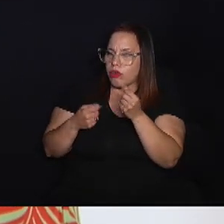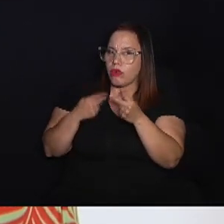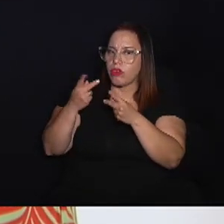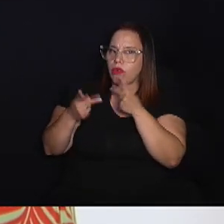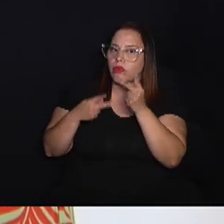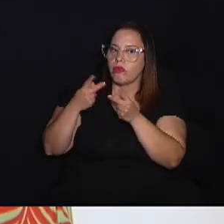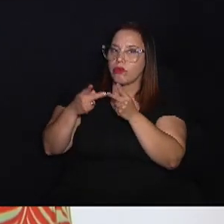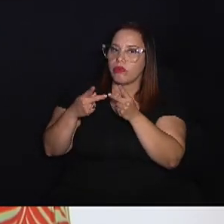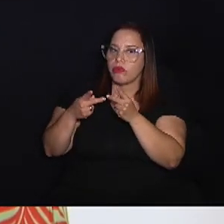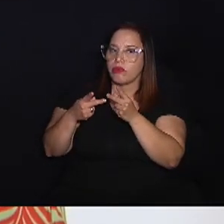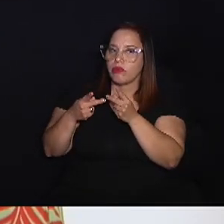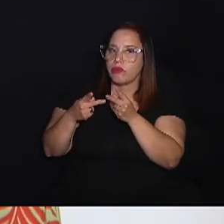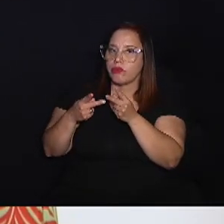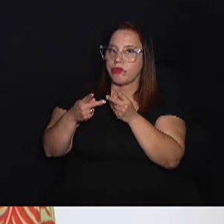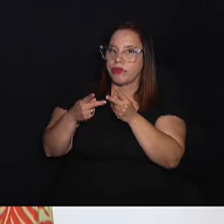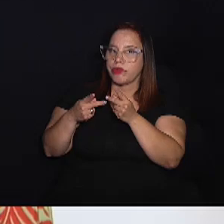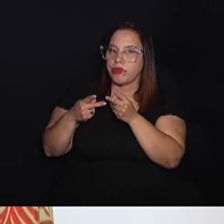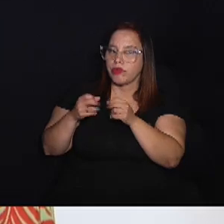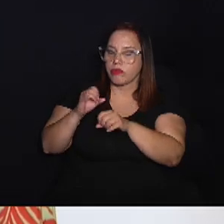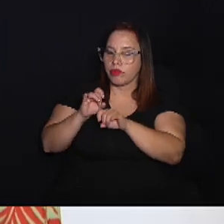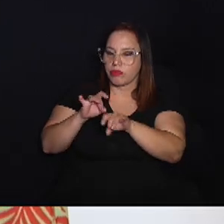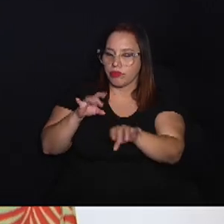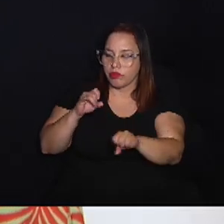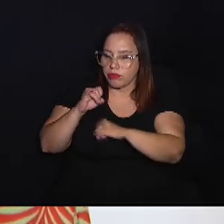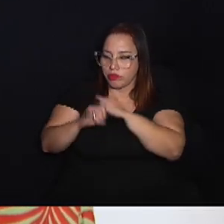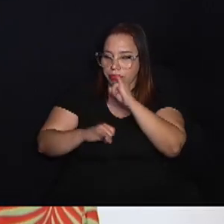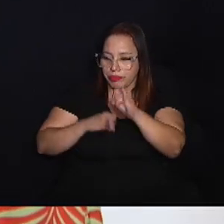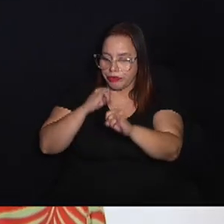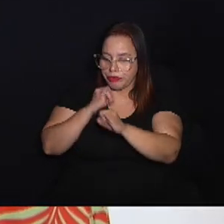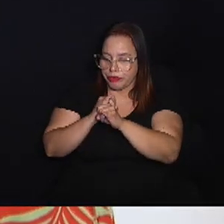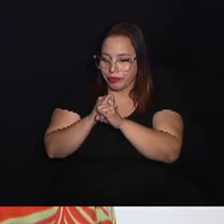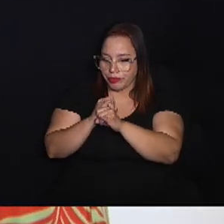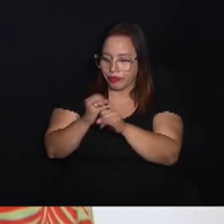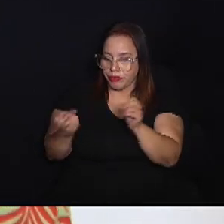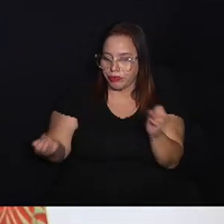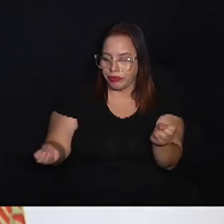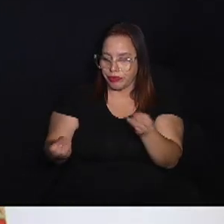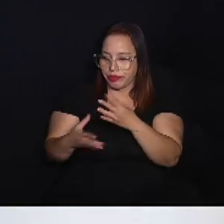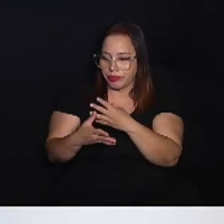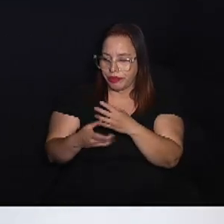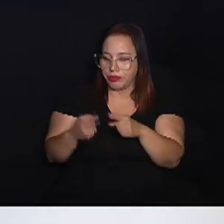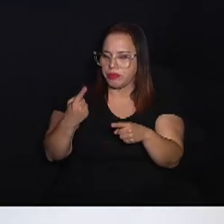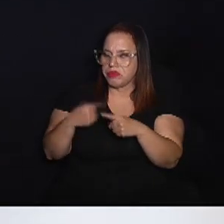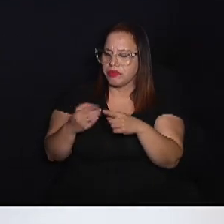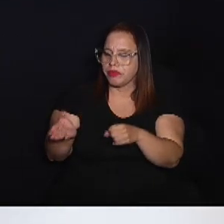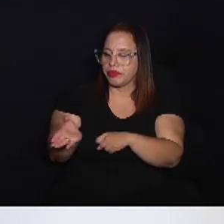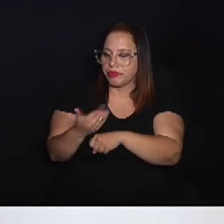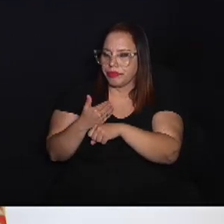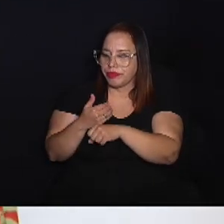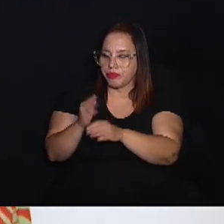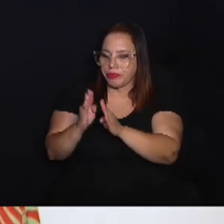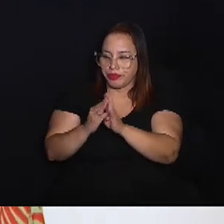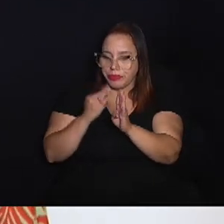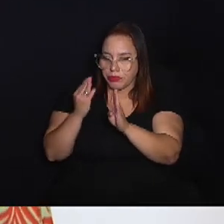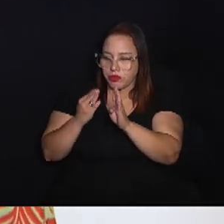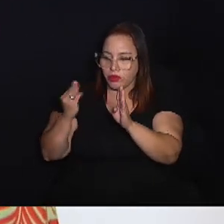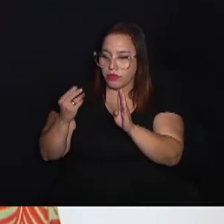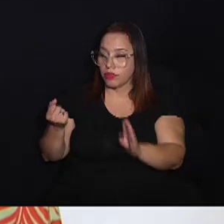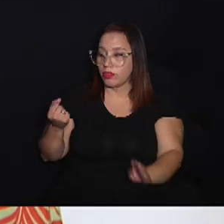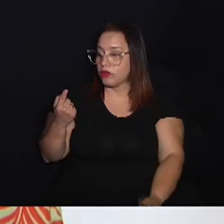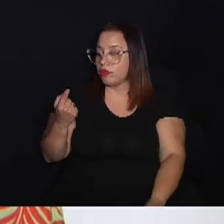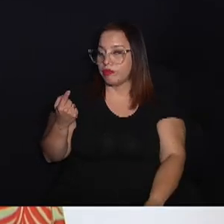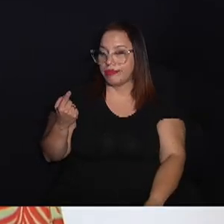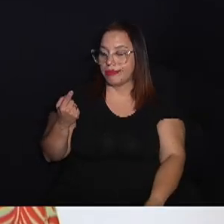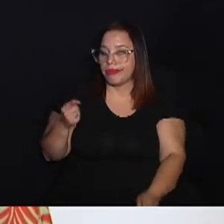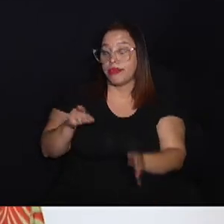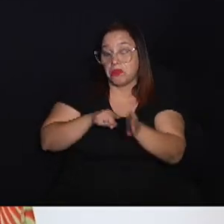falando, da internet, da atualidade, porque antes a biblioteca era o único lugar que a gente tinha